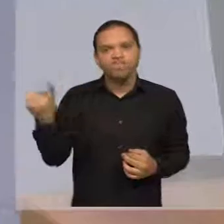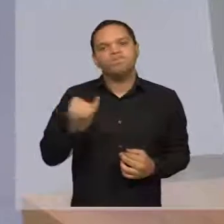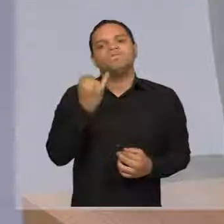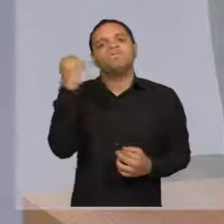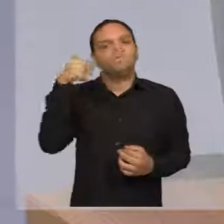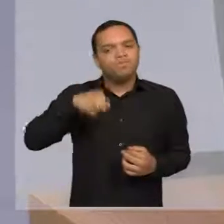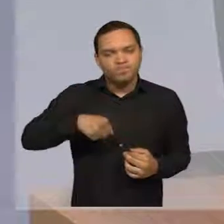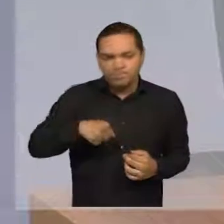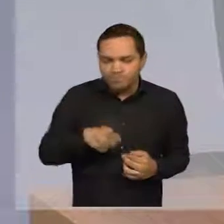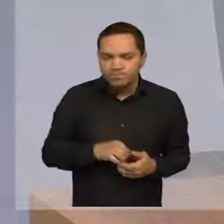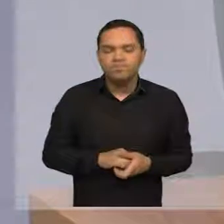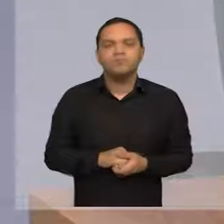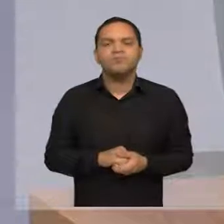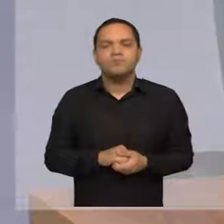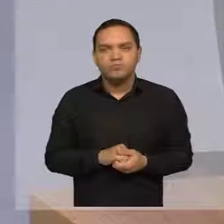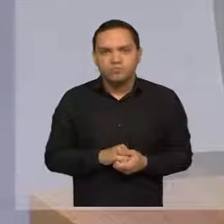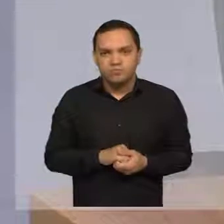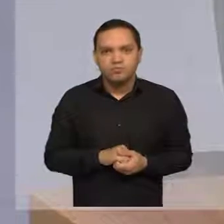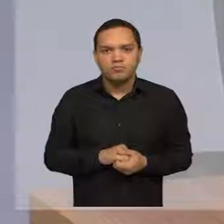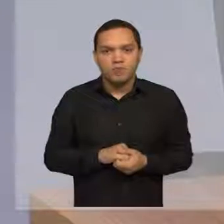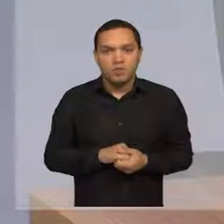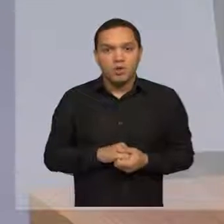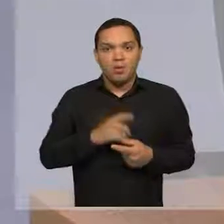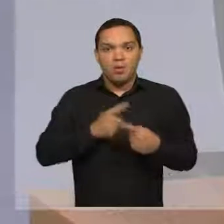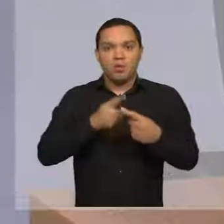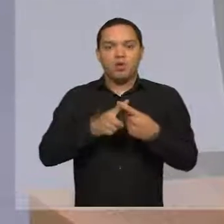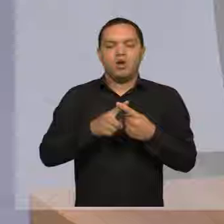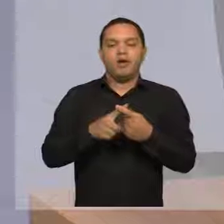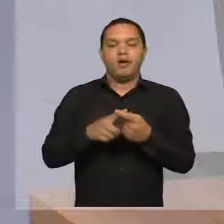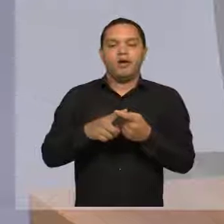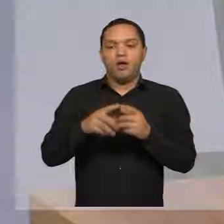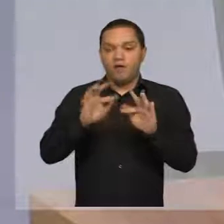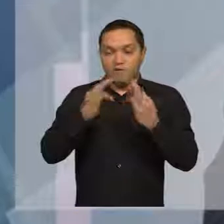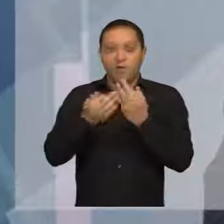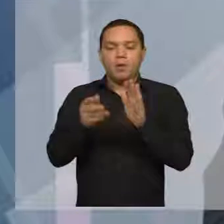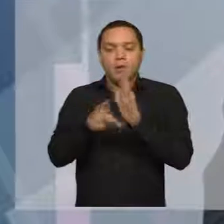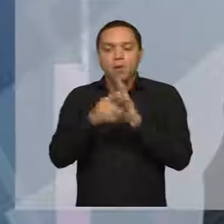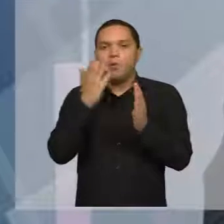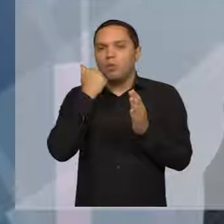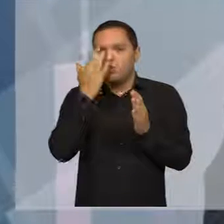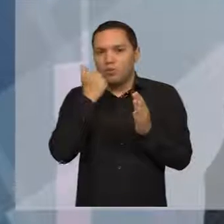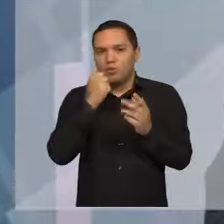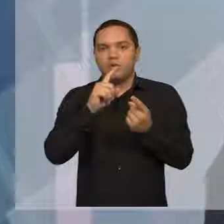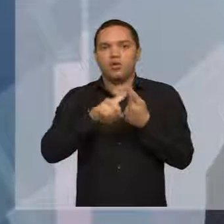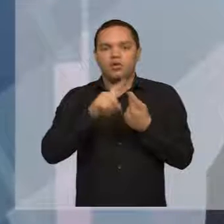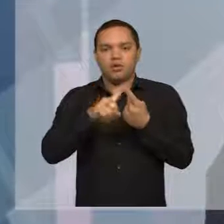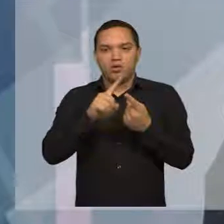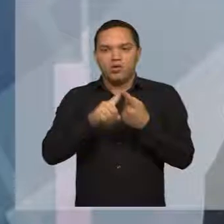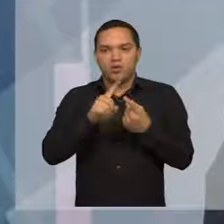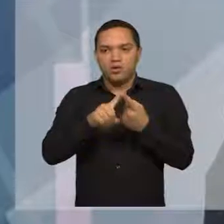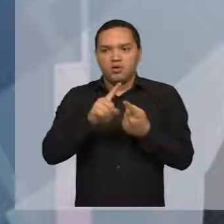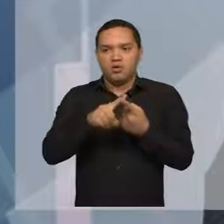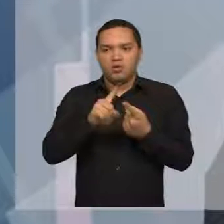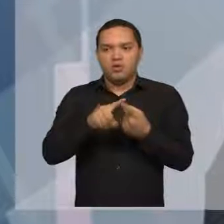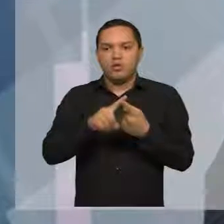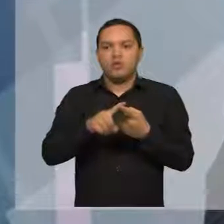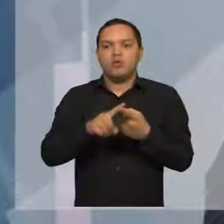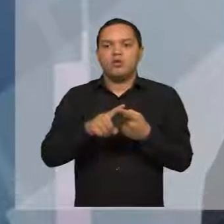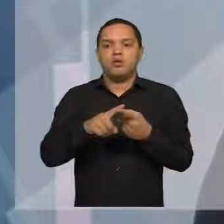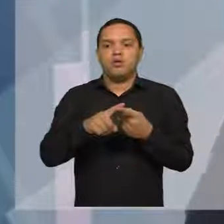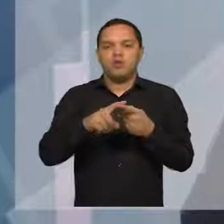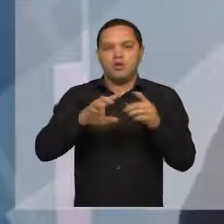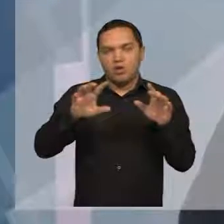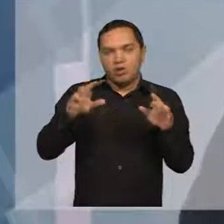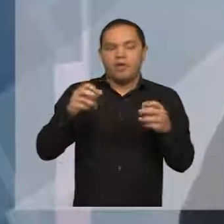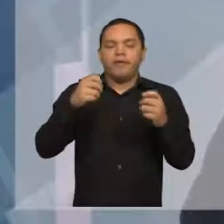hoje neste país. Né? Não só do ponto de vista da subsistência, mas como também do abastecimento das pequenas comunas,